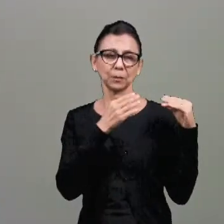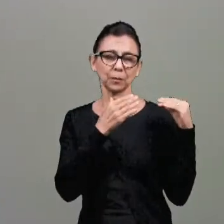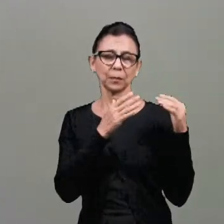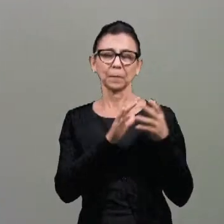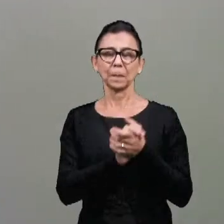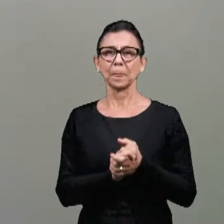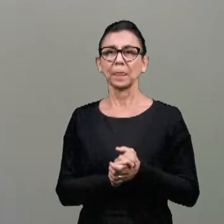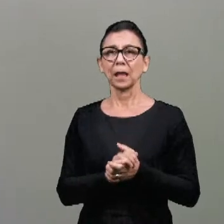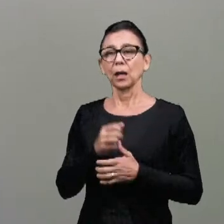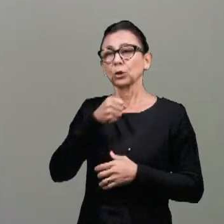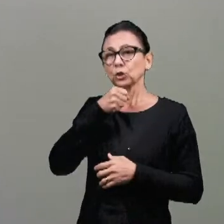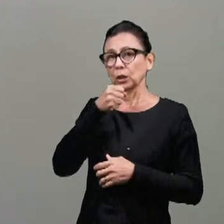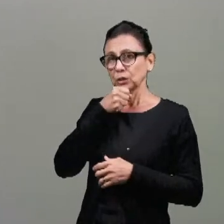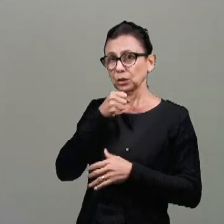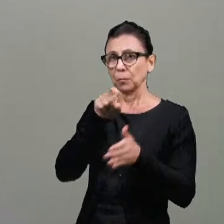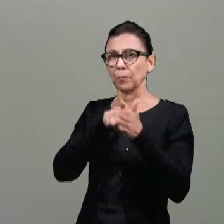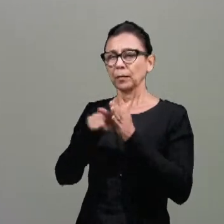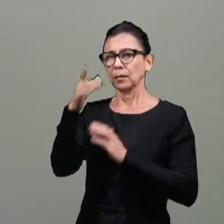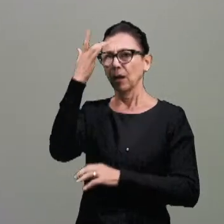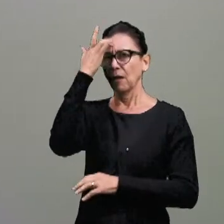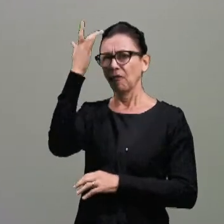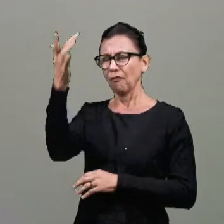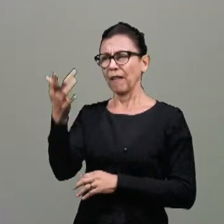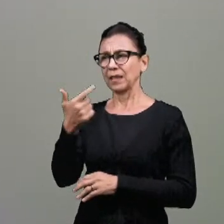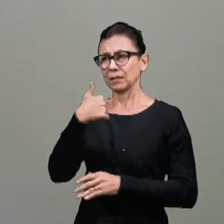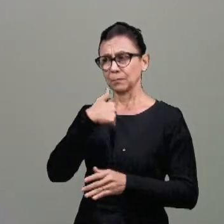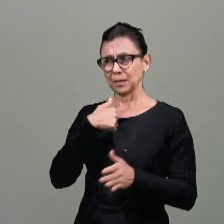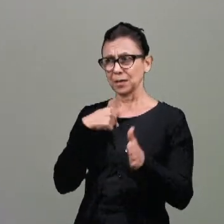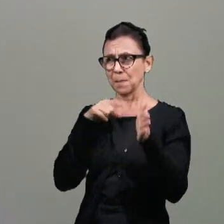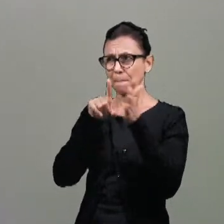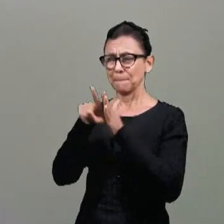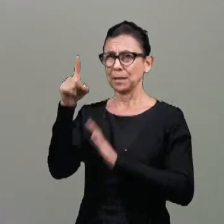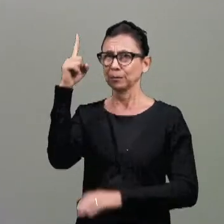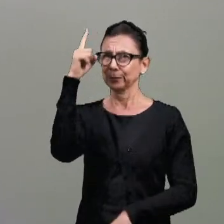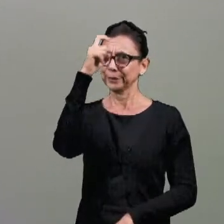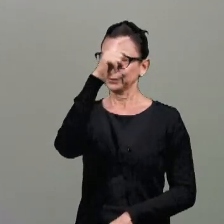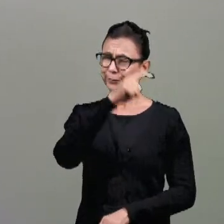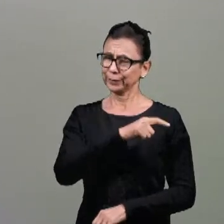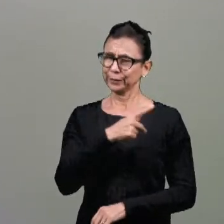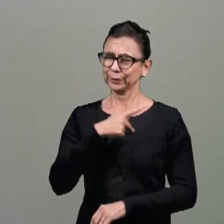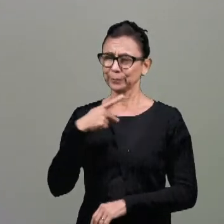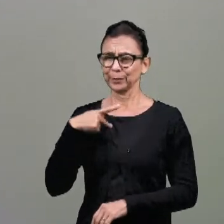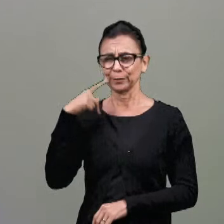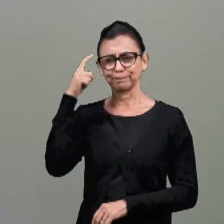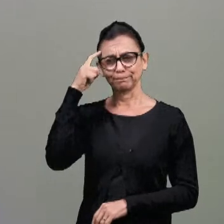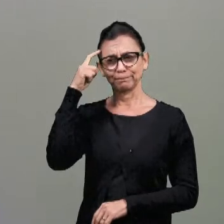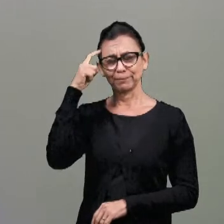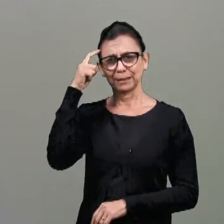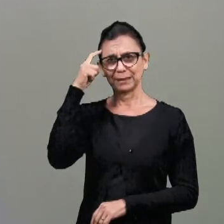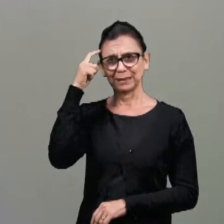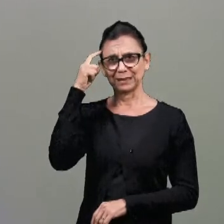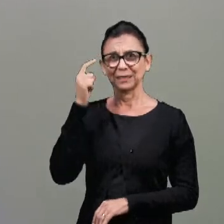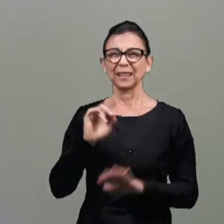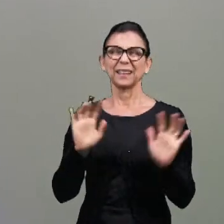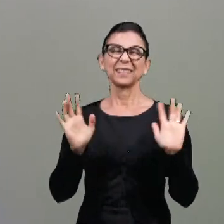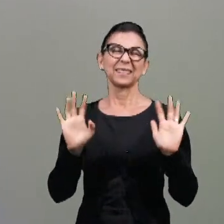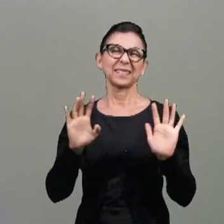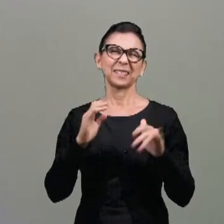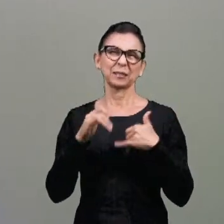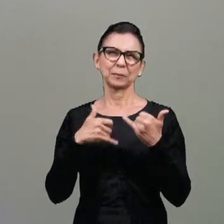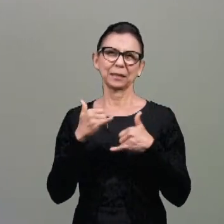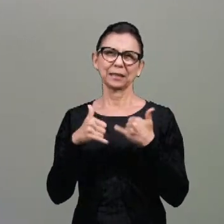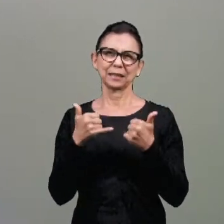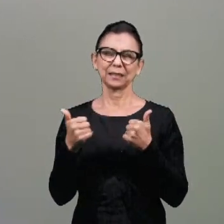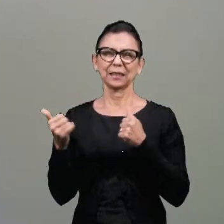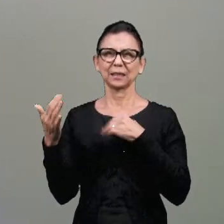faço as perguntas difíceis, né? As perguntas que o pastor tem que parar um pouquinho para pensar e tal. Não tem nada disso. É uma conversa